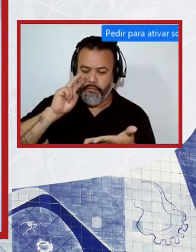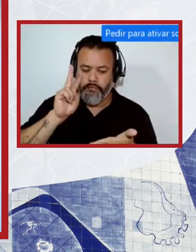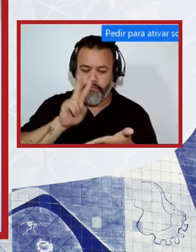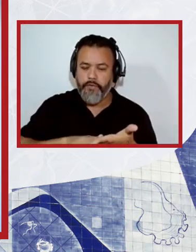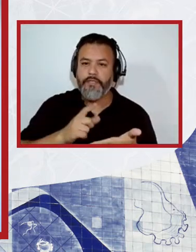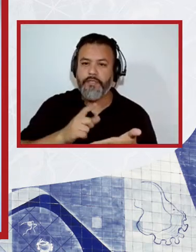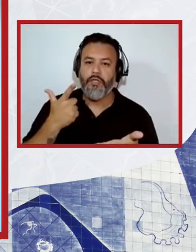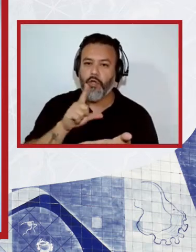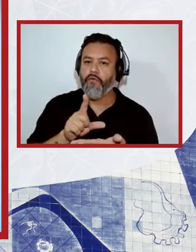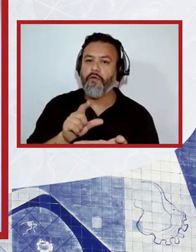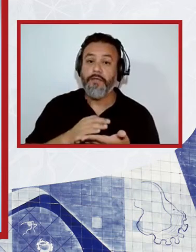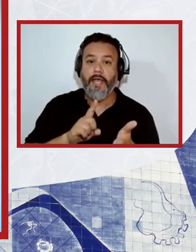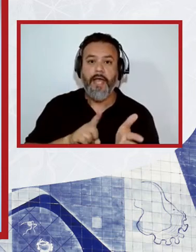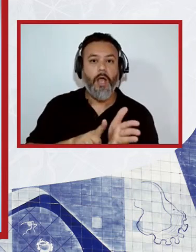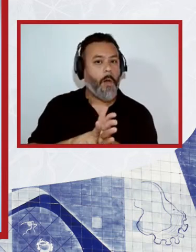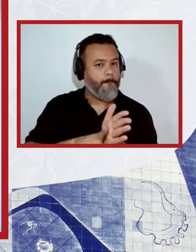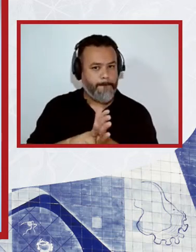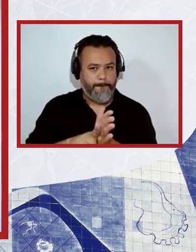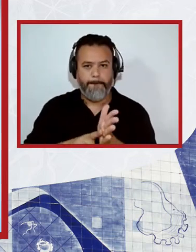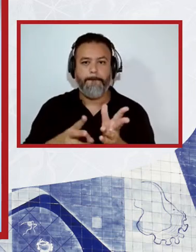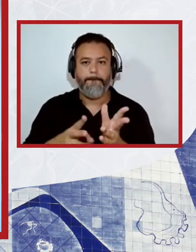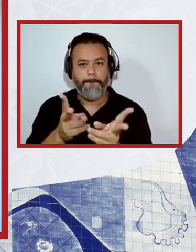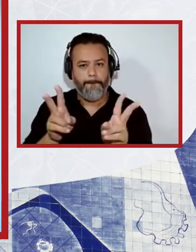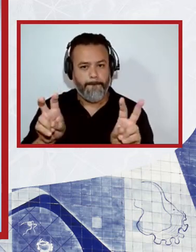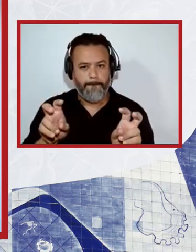onde eu pesquisei sobre